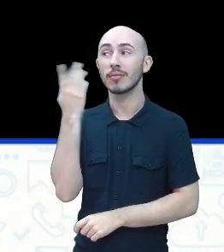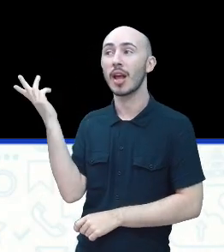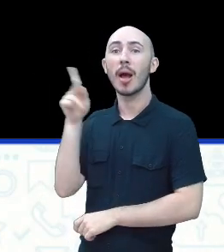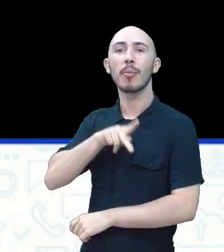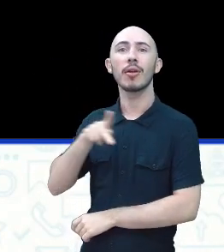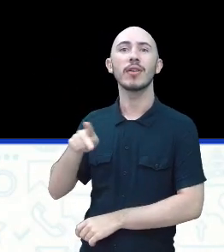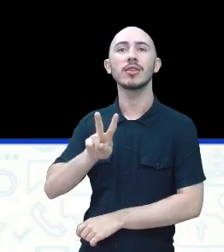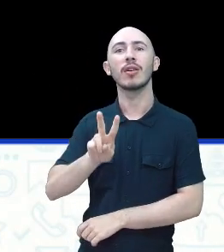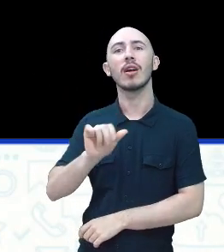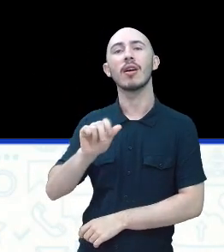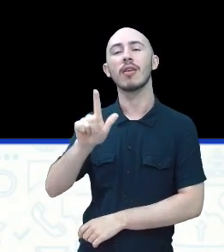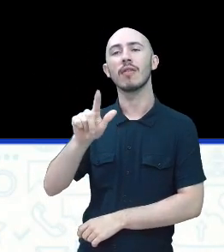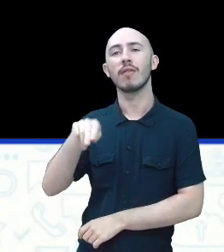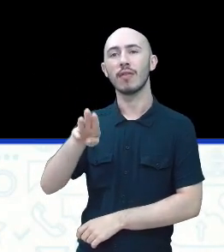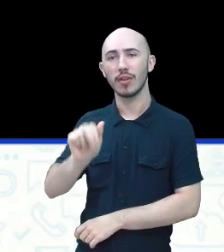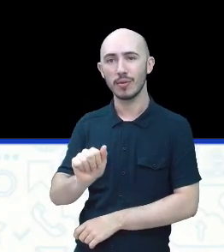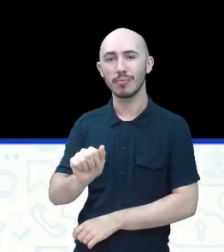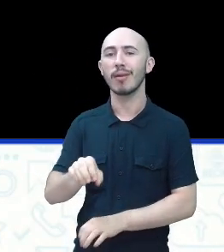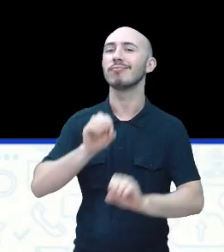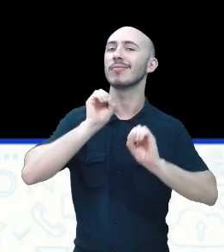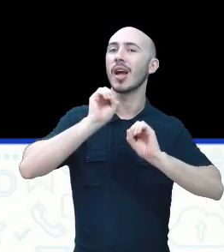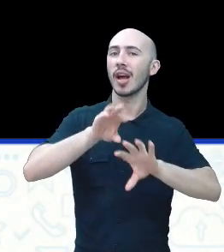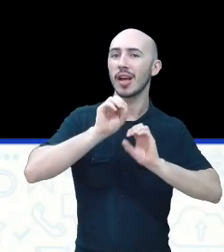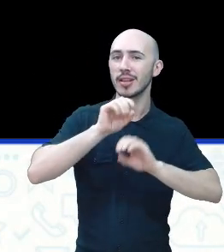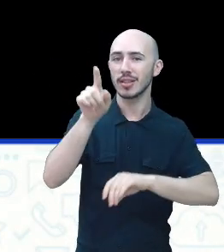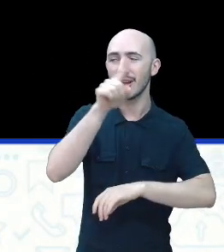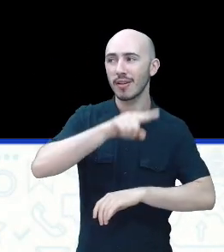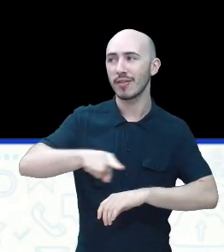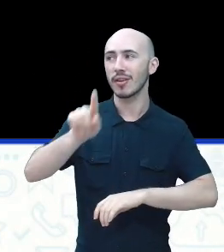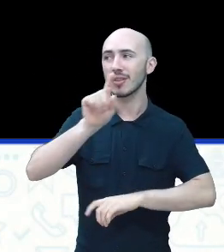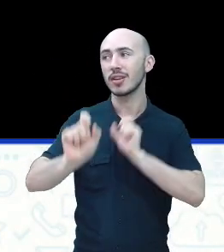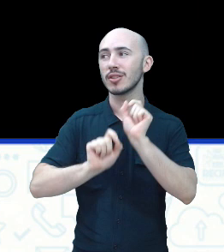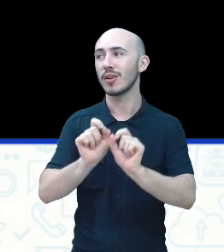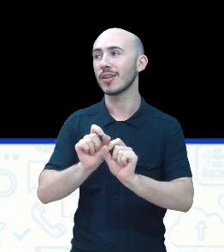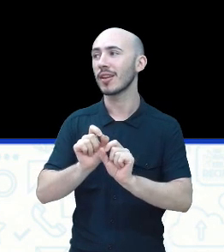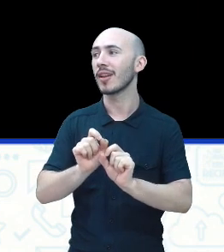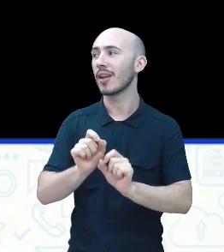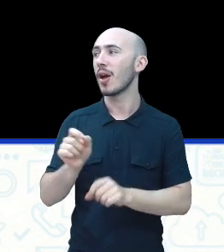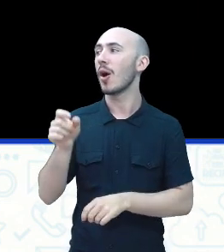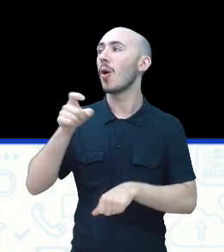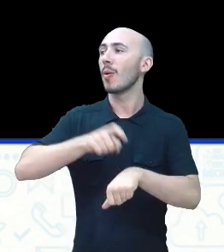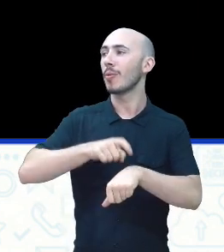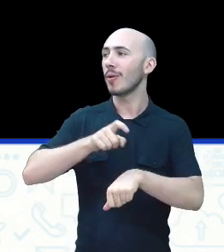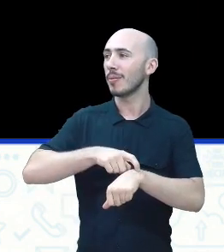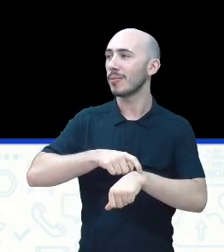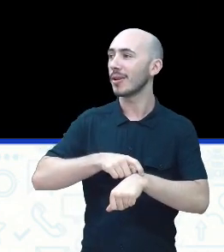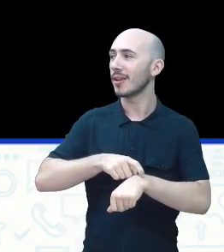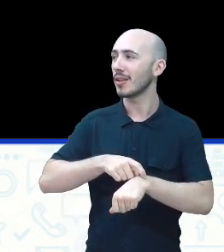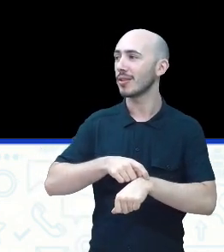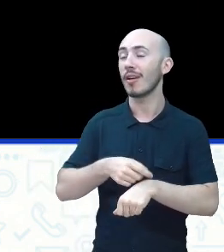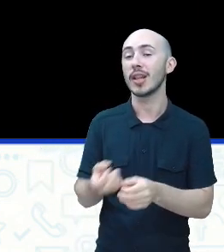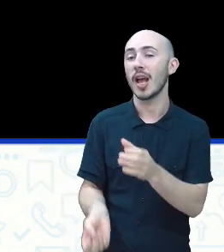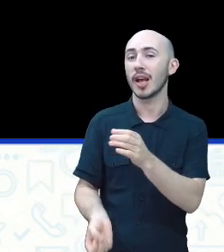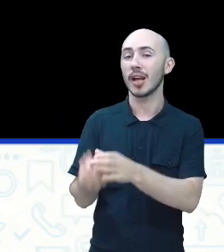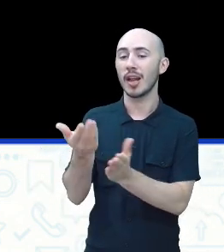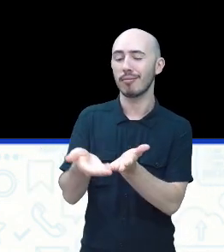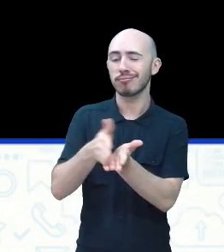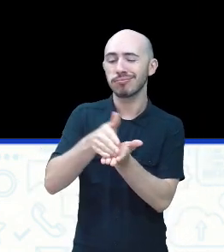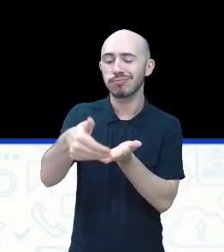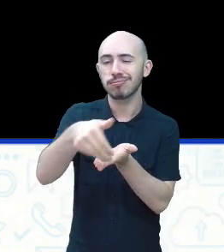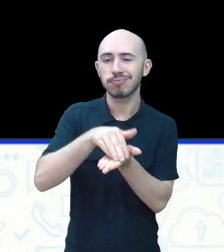Ela vai dar o passo a passo para vocês na hora de confeccionar o seu chapéu de